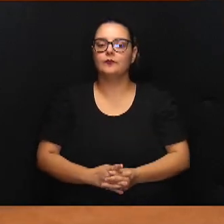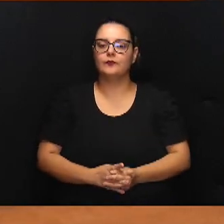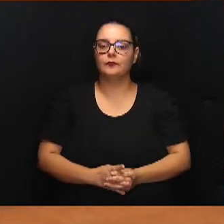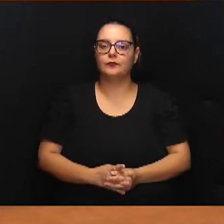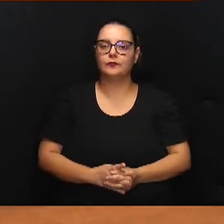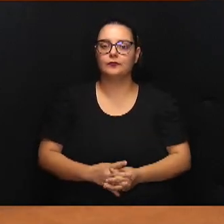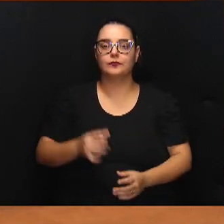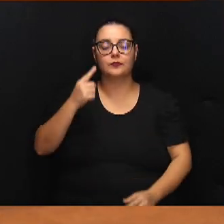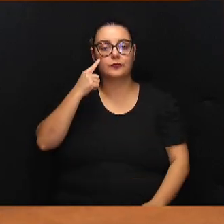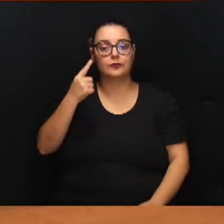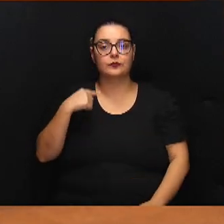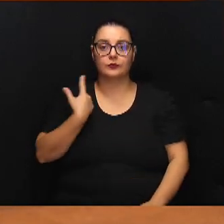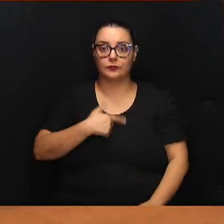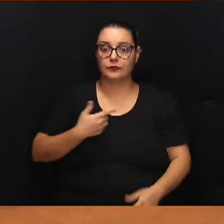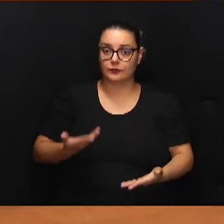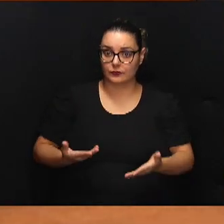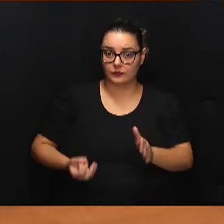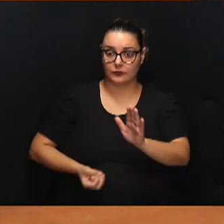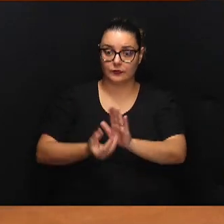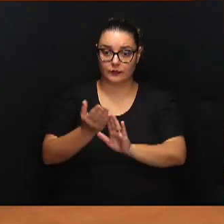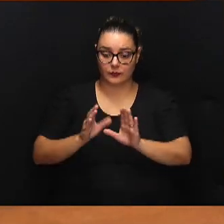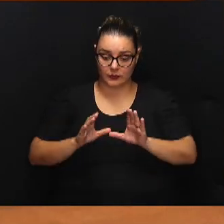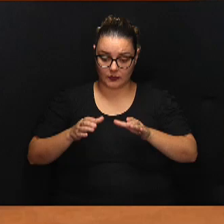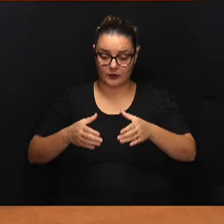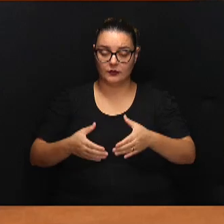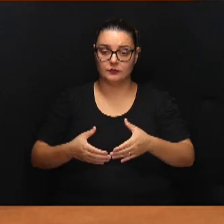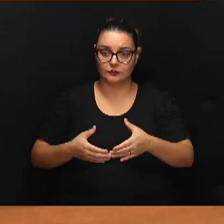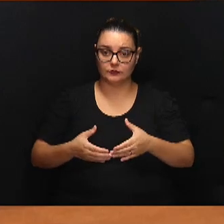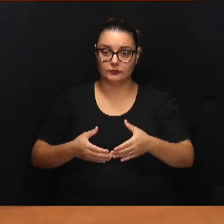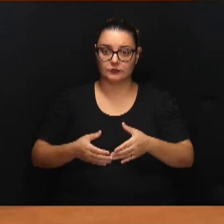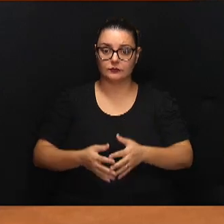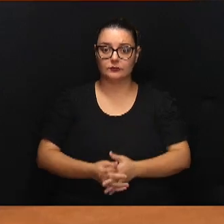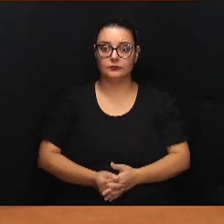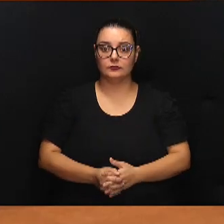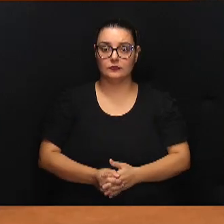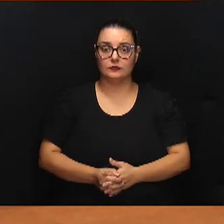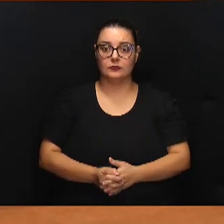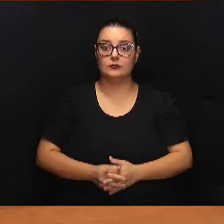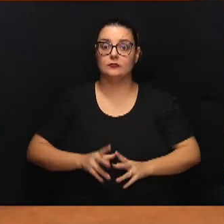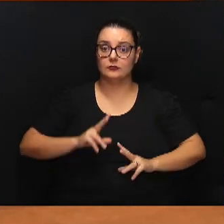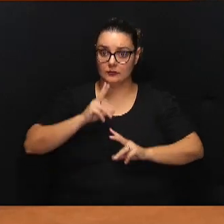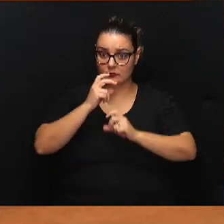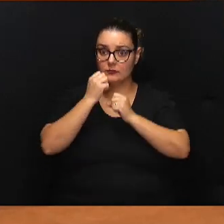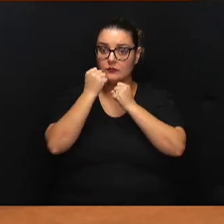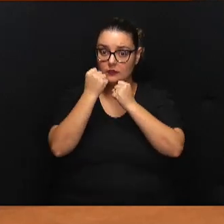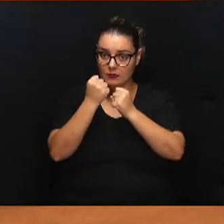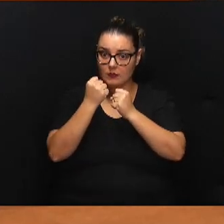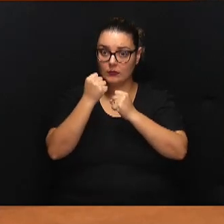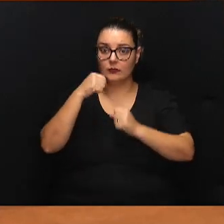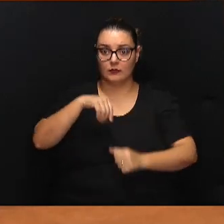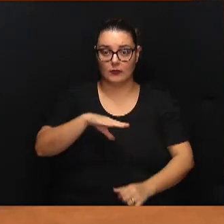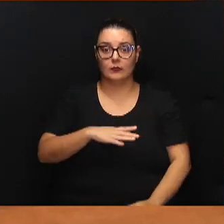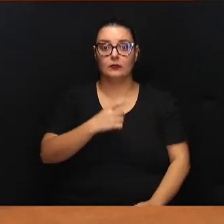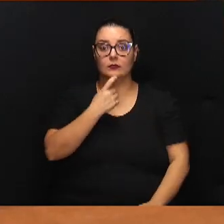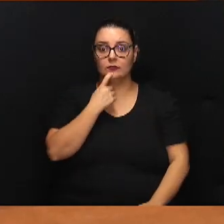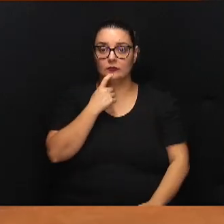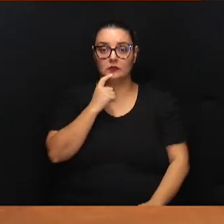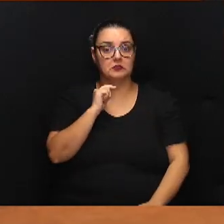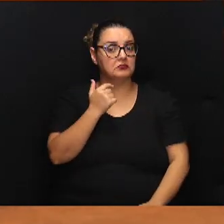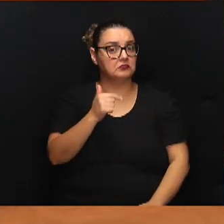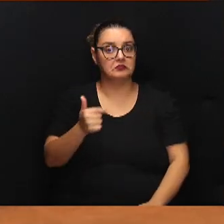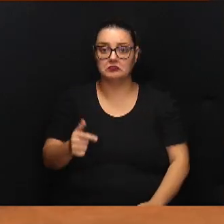Essa ideia nossa de criar essa comissão é a gente ganhar forças, porque aqui em Campinas não tem